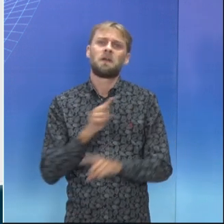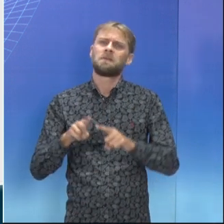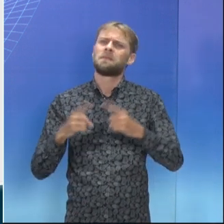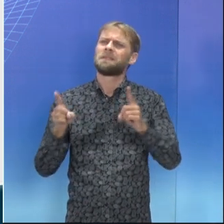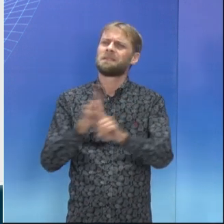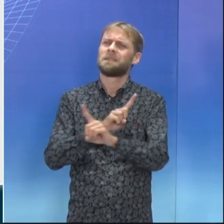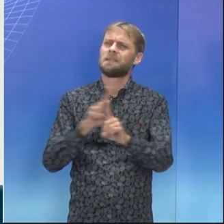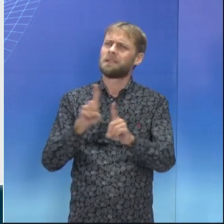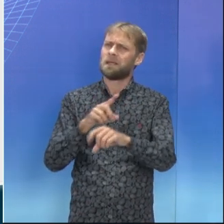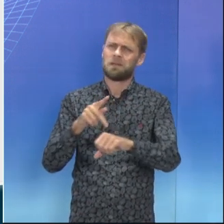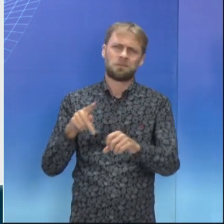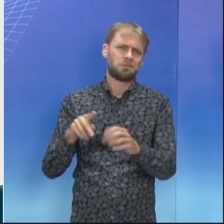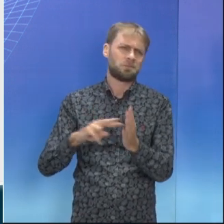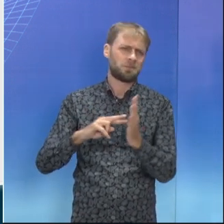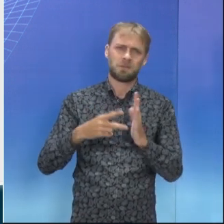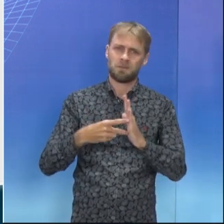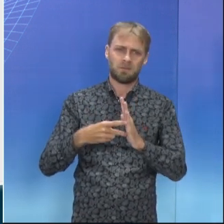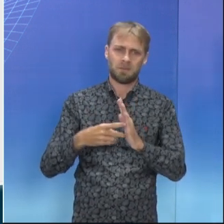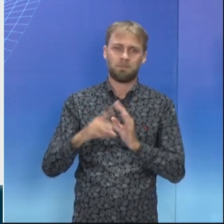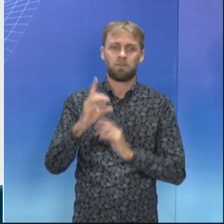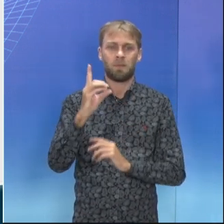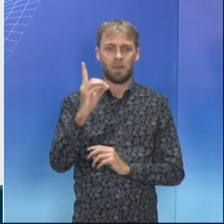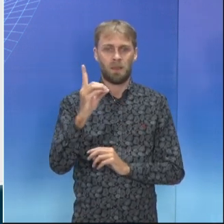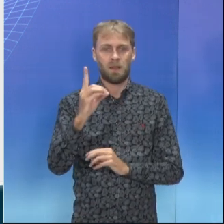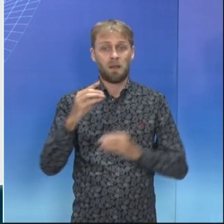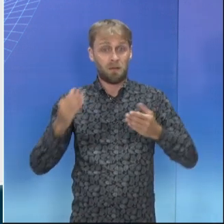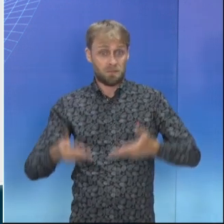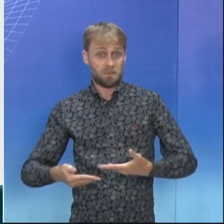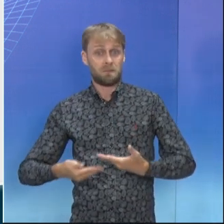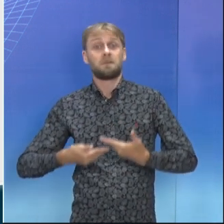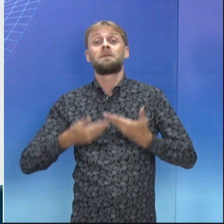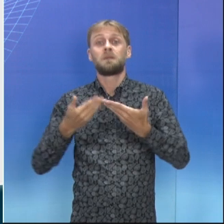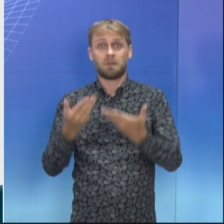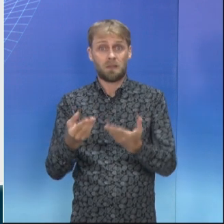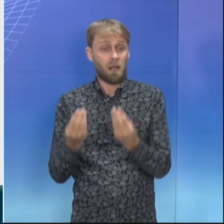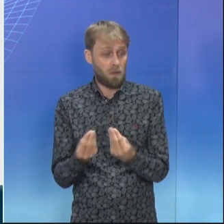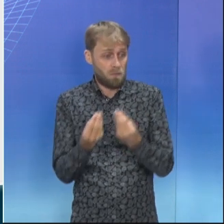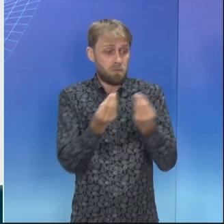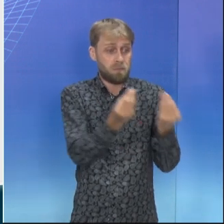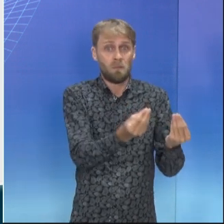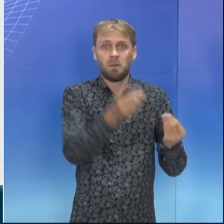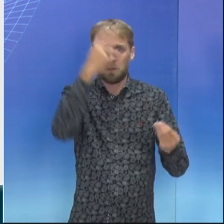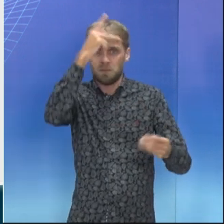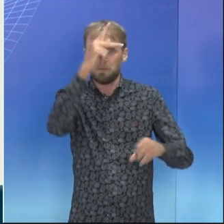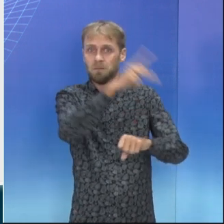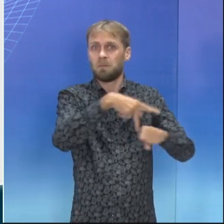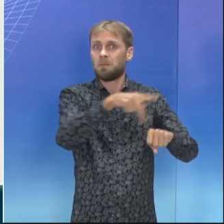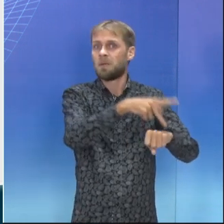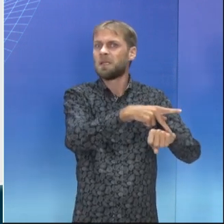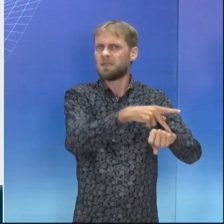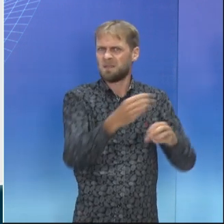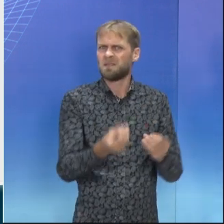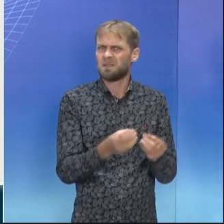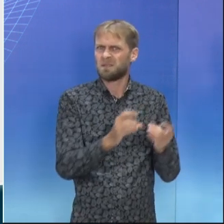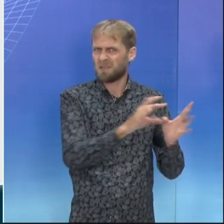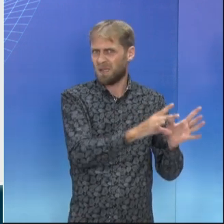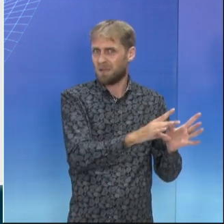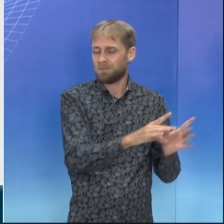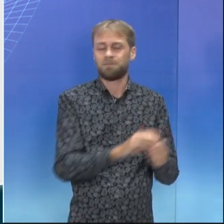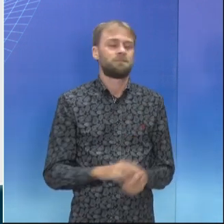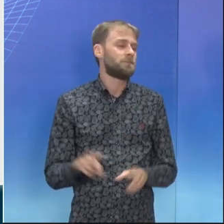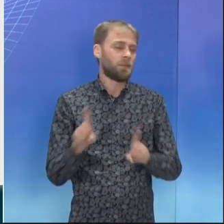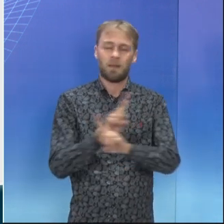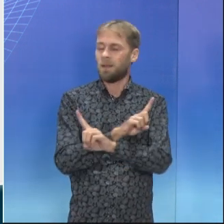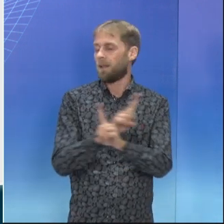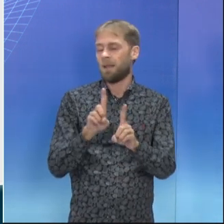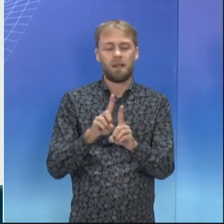nós outros, mas ele não se referiu a isso. Letra D. Oferecem uma contrapartida à